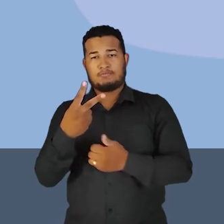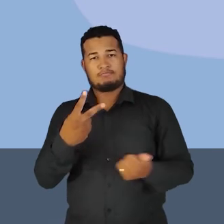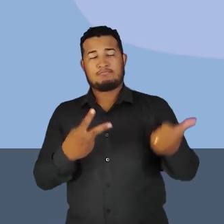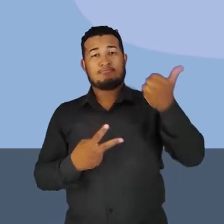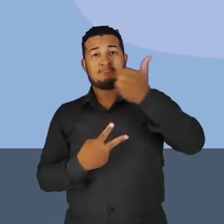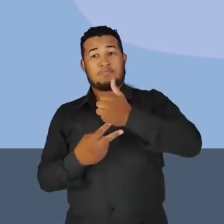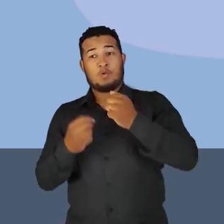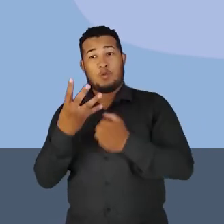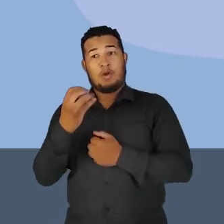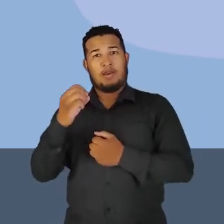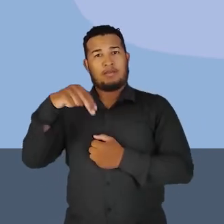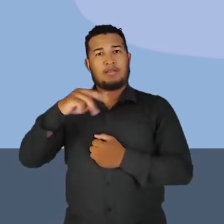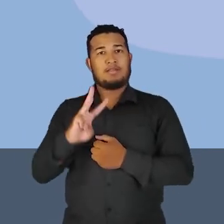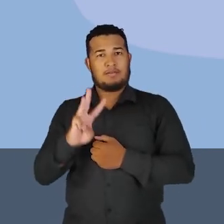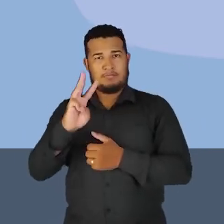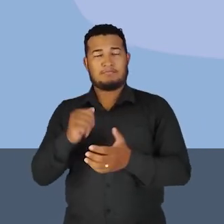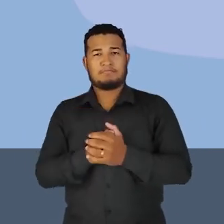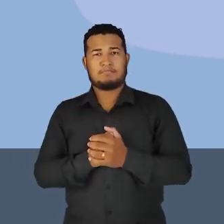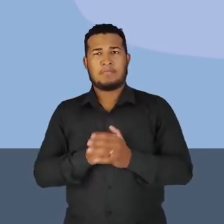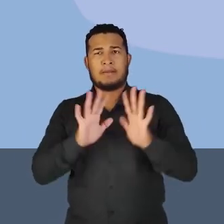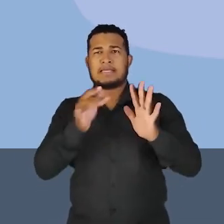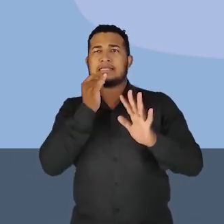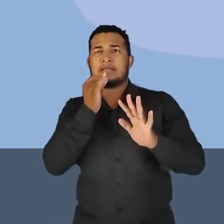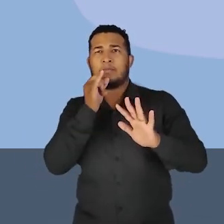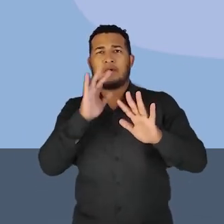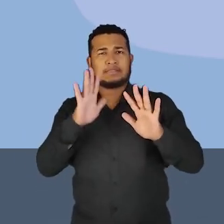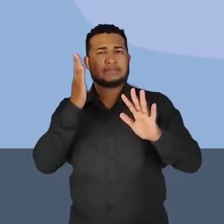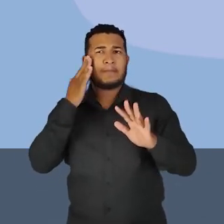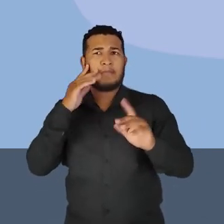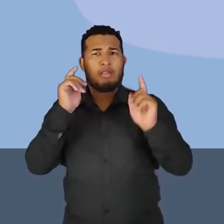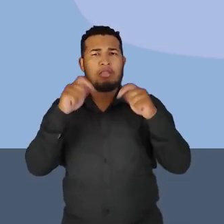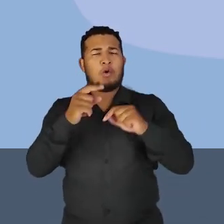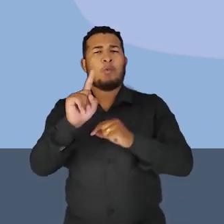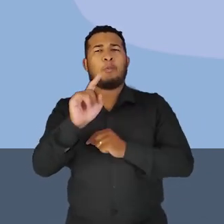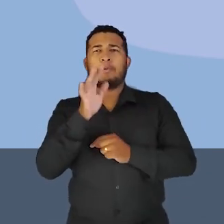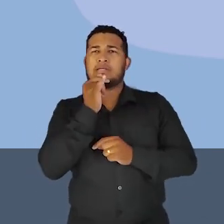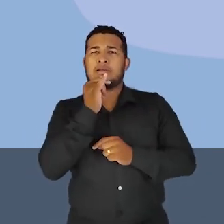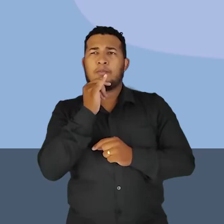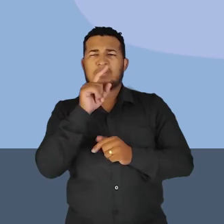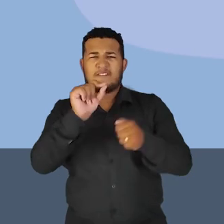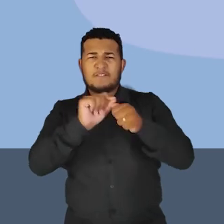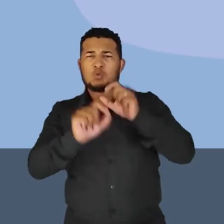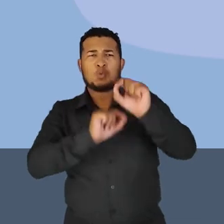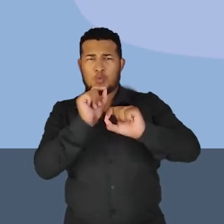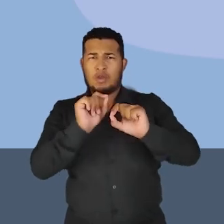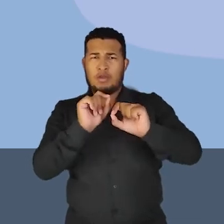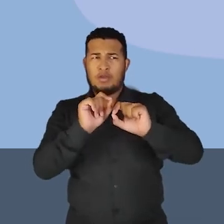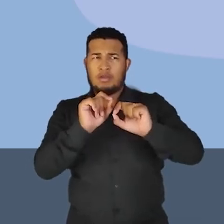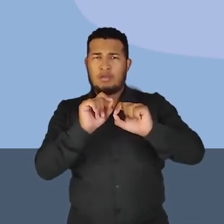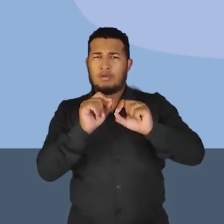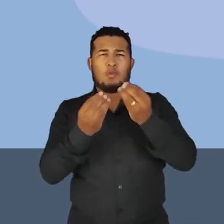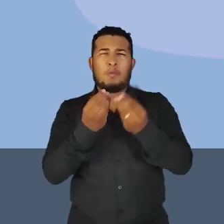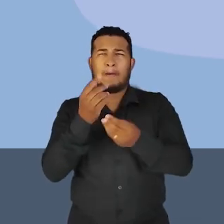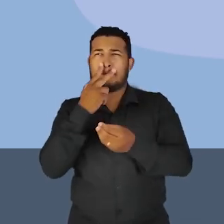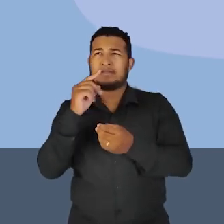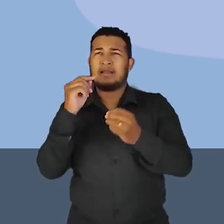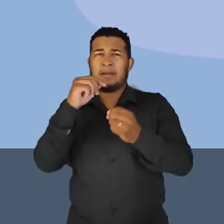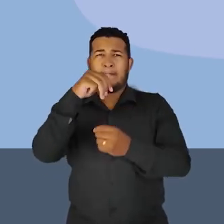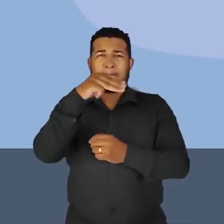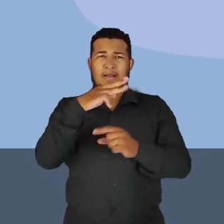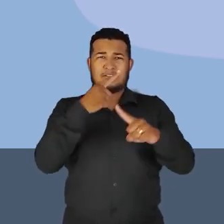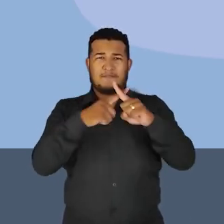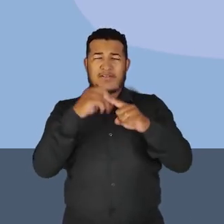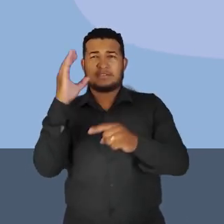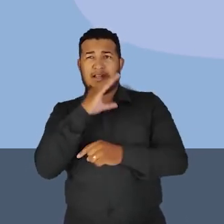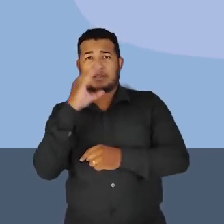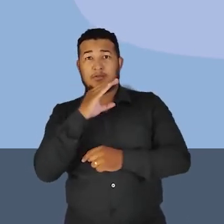módulo dele, 40 newton. Mas você poderia falar assim, peraí, professor, mas o que você fez? No lugar do FR, você colocou massa vezes aceleração?